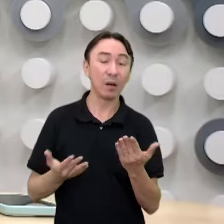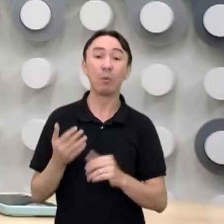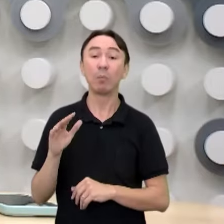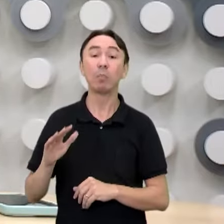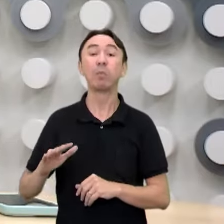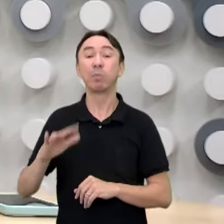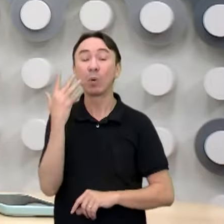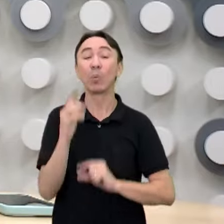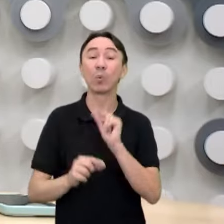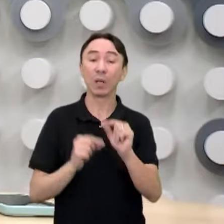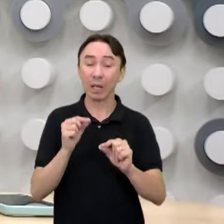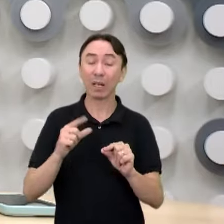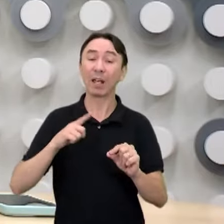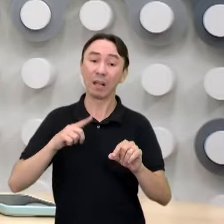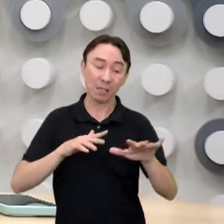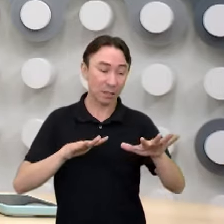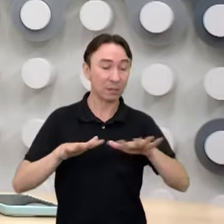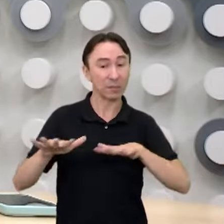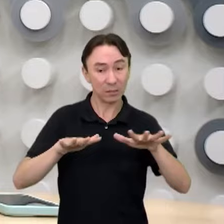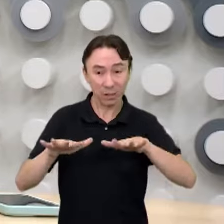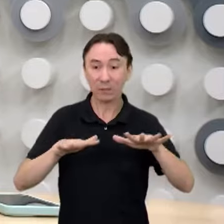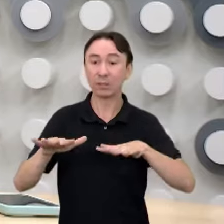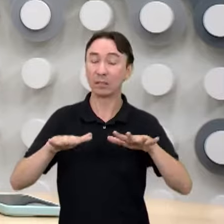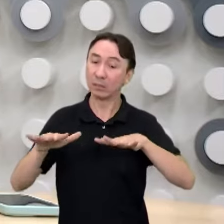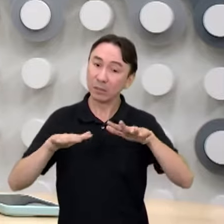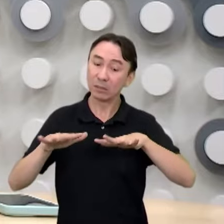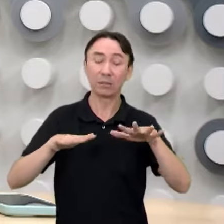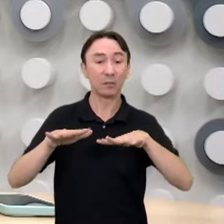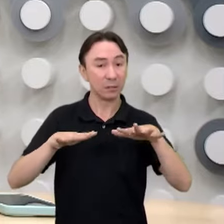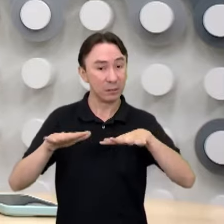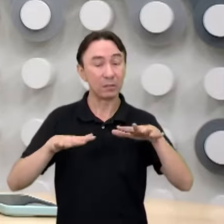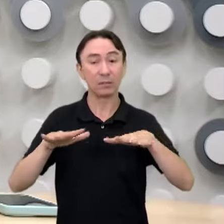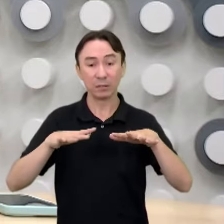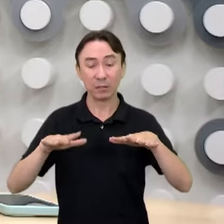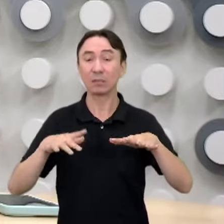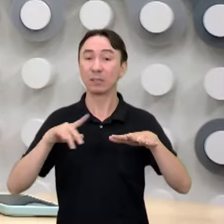processo aí de um movimento aí, né, de um movimento